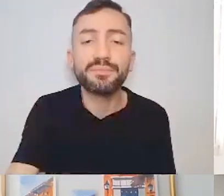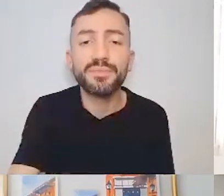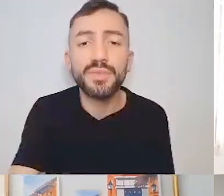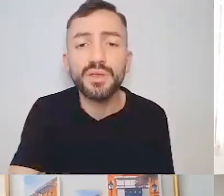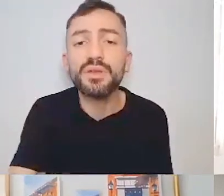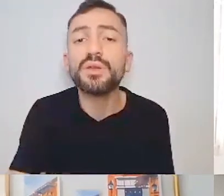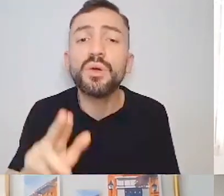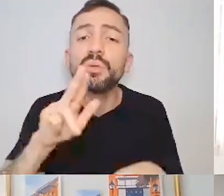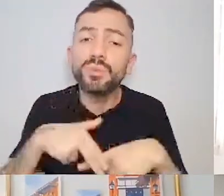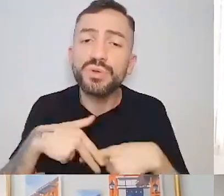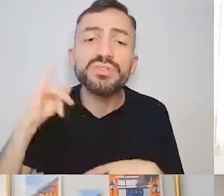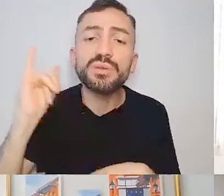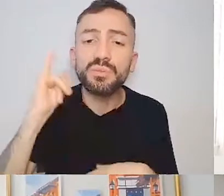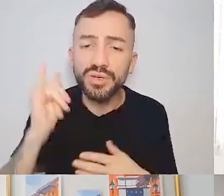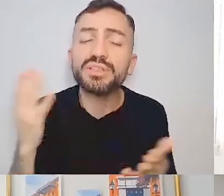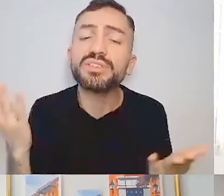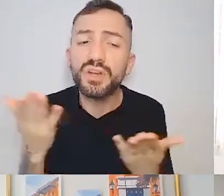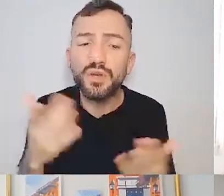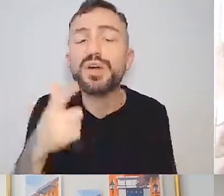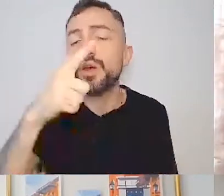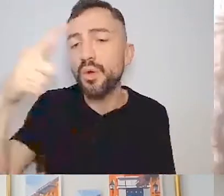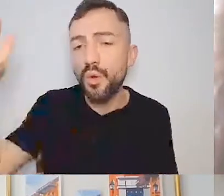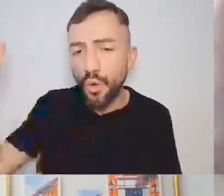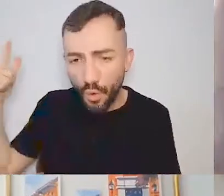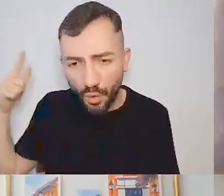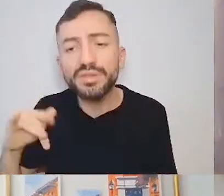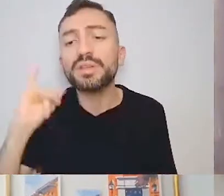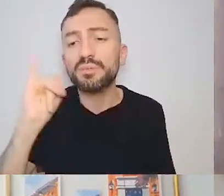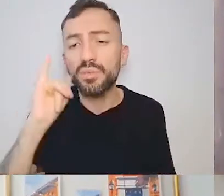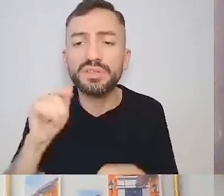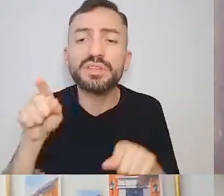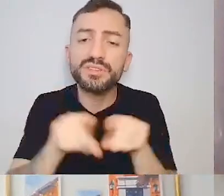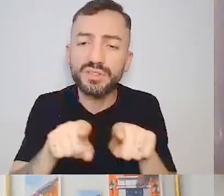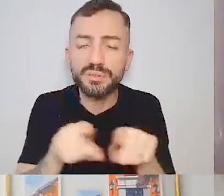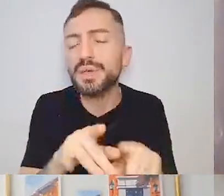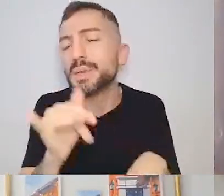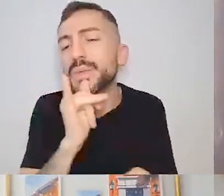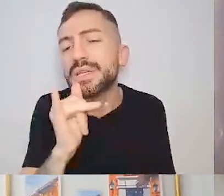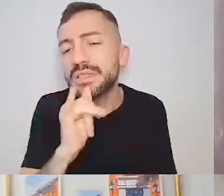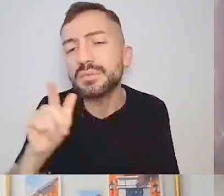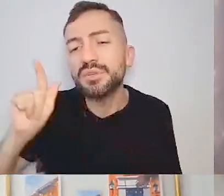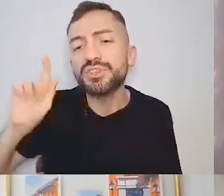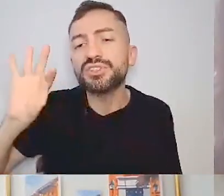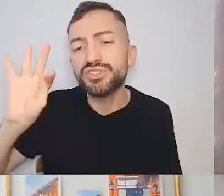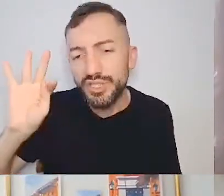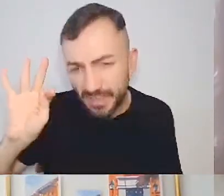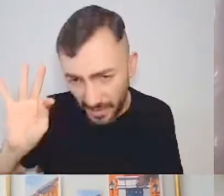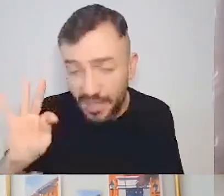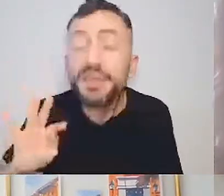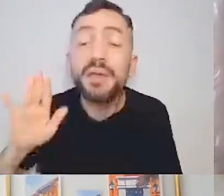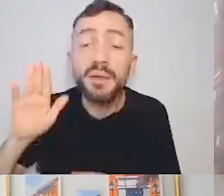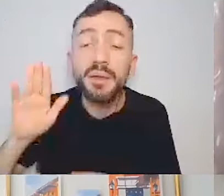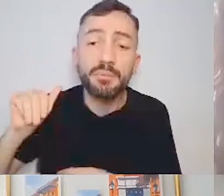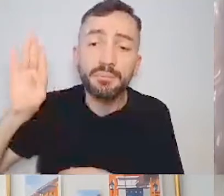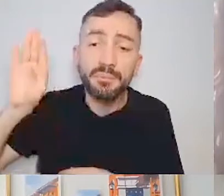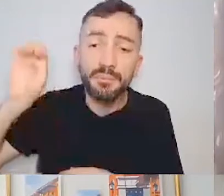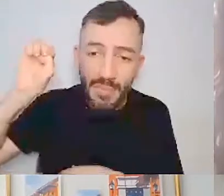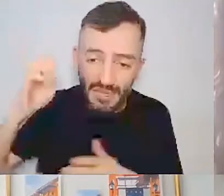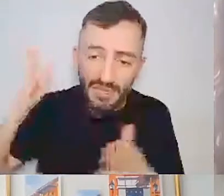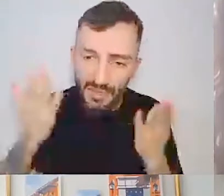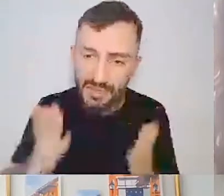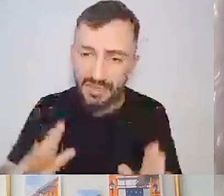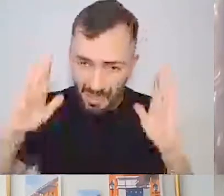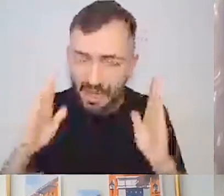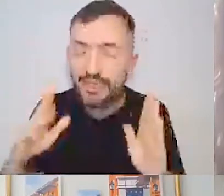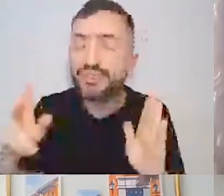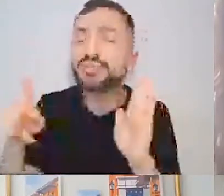que foram disparadoras de outras iniciativas importantes, como a do GT Maternidades do Centro, a Santa Casa, que também terá